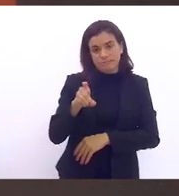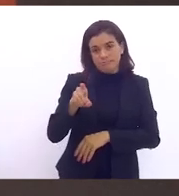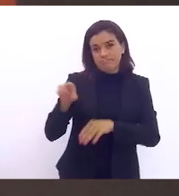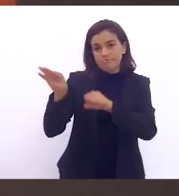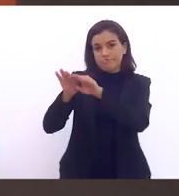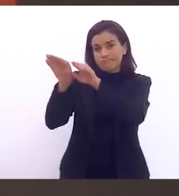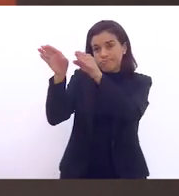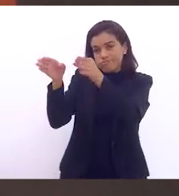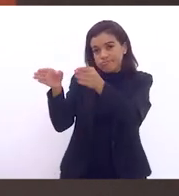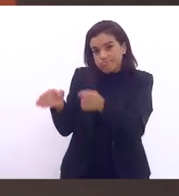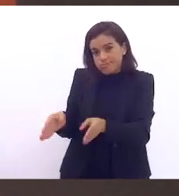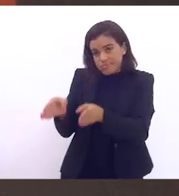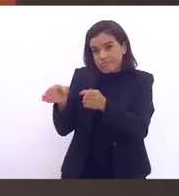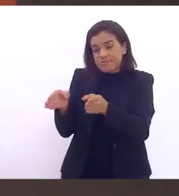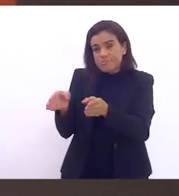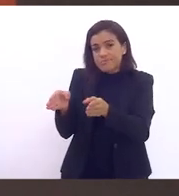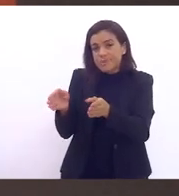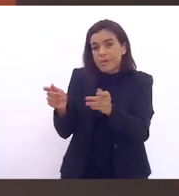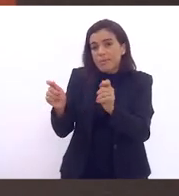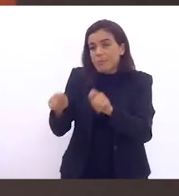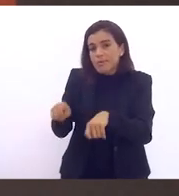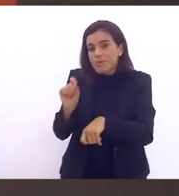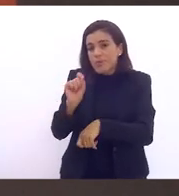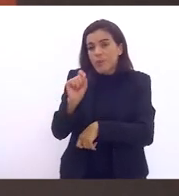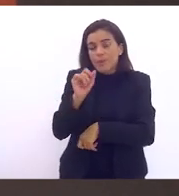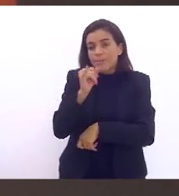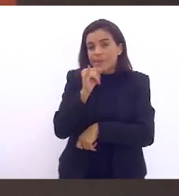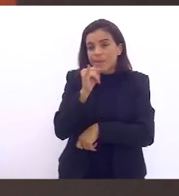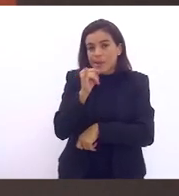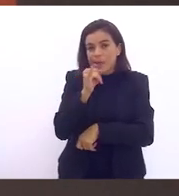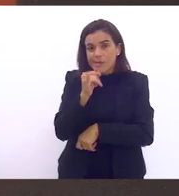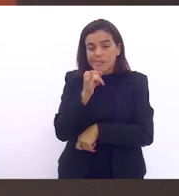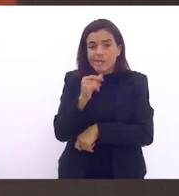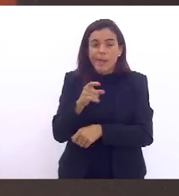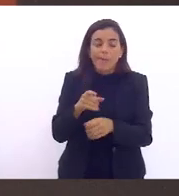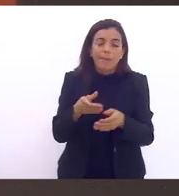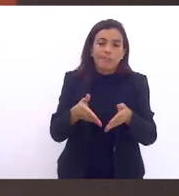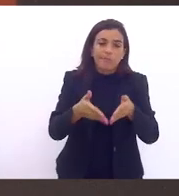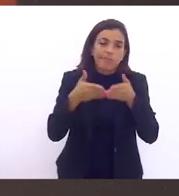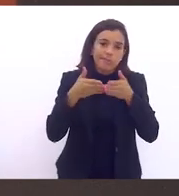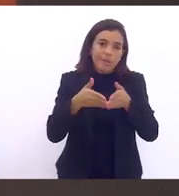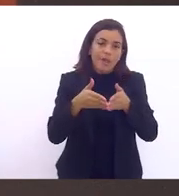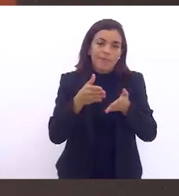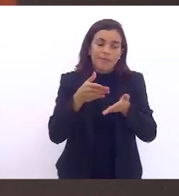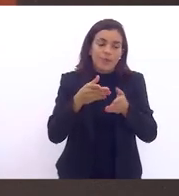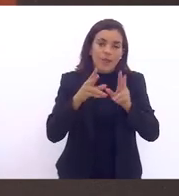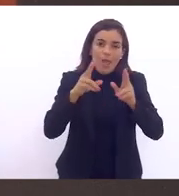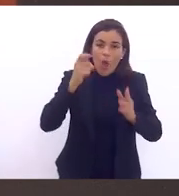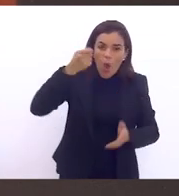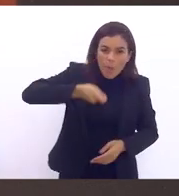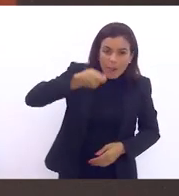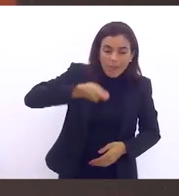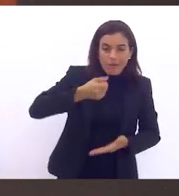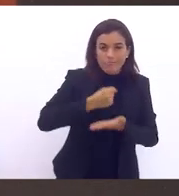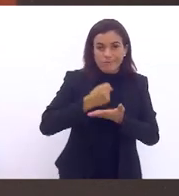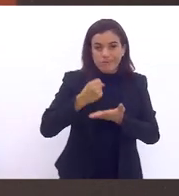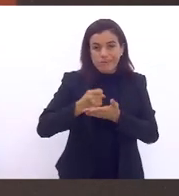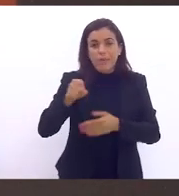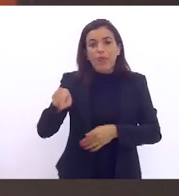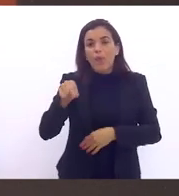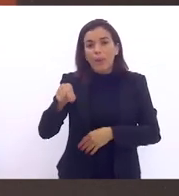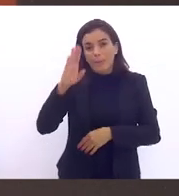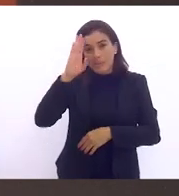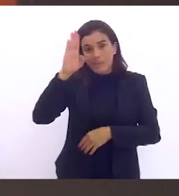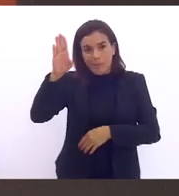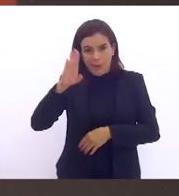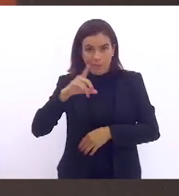possibilitava eh suspender algumas obrigações do contrato temporariamente uma delas é a obrigação de ter uma praça de pedágio para